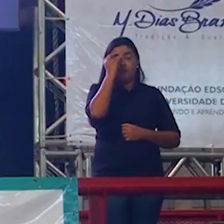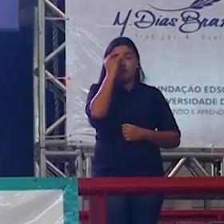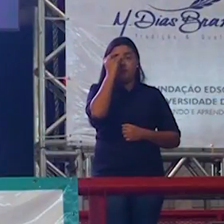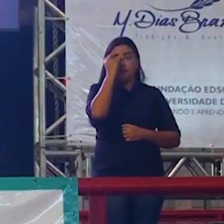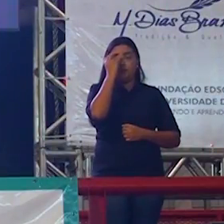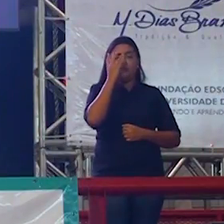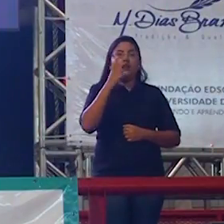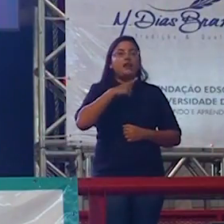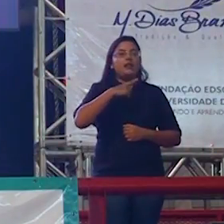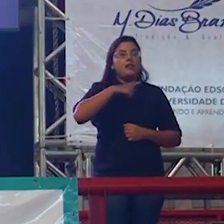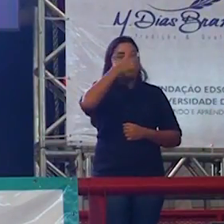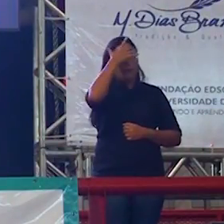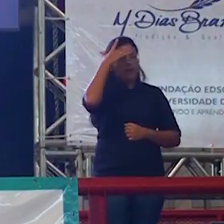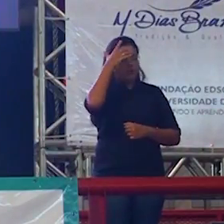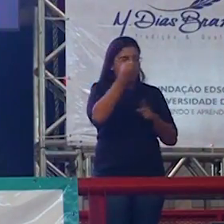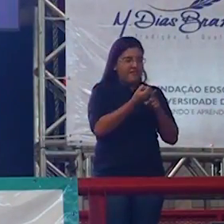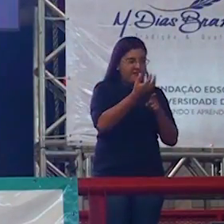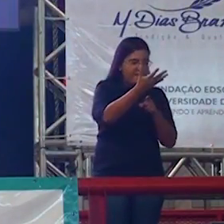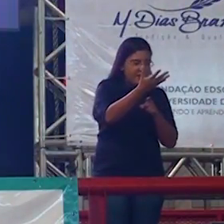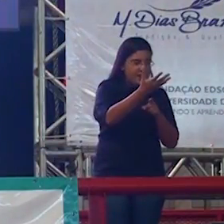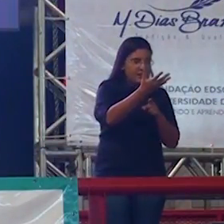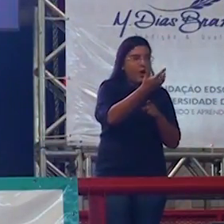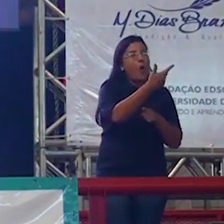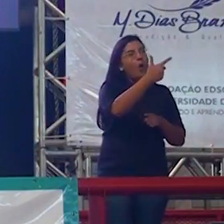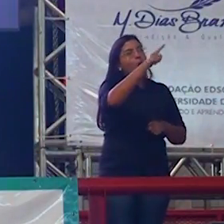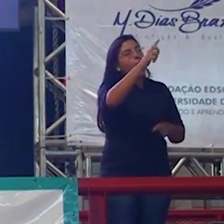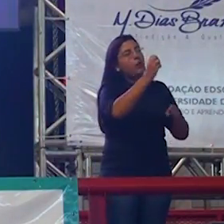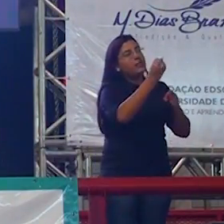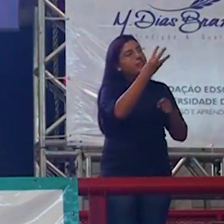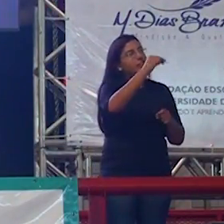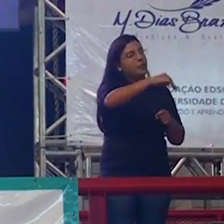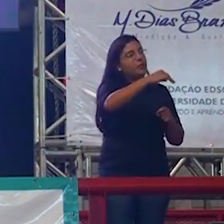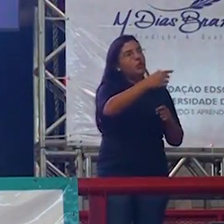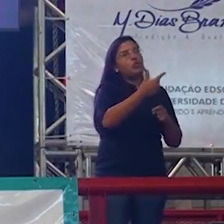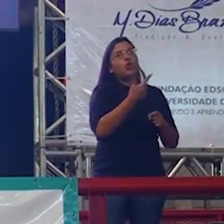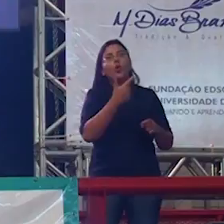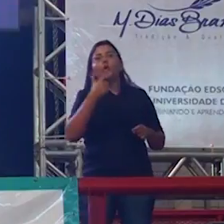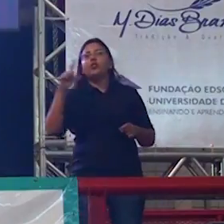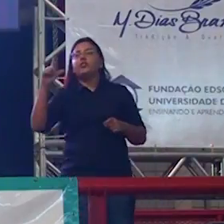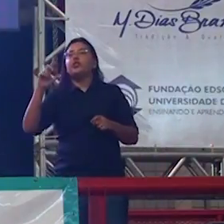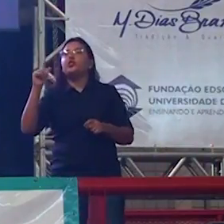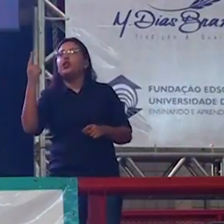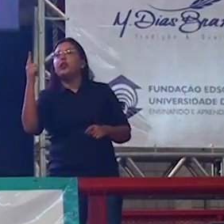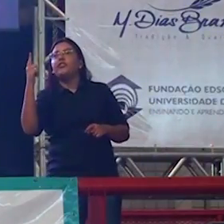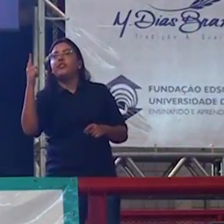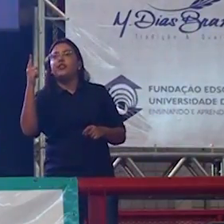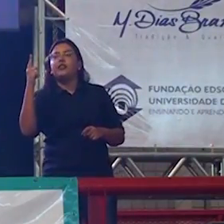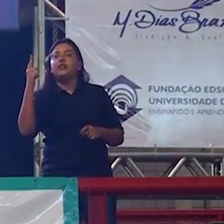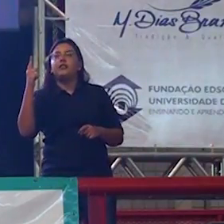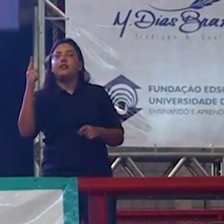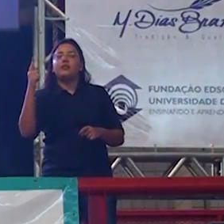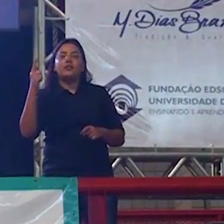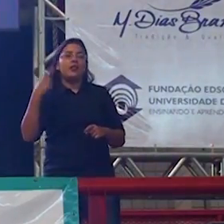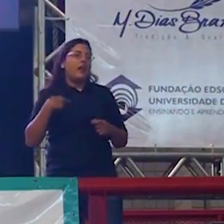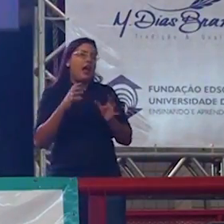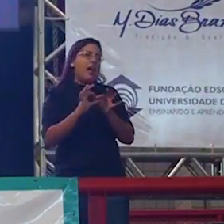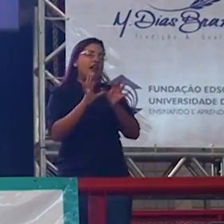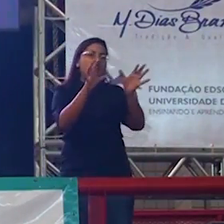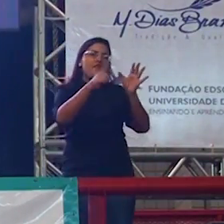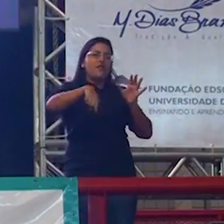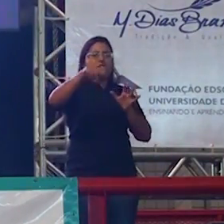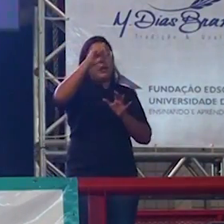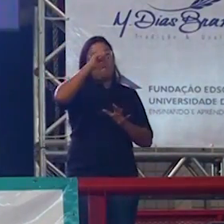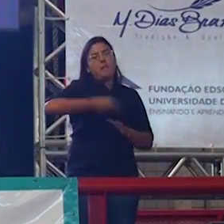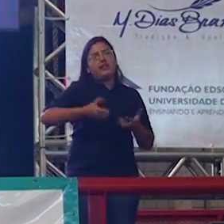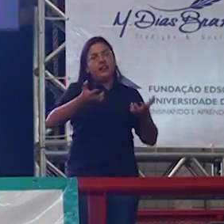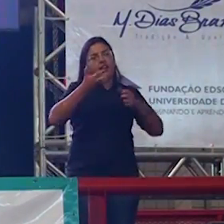gosta. Tem gente que se estudou física, gosta de pegar outra coisa que não tenha conta, por exemplo, geografia. Aí é com você que